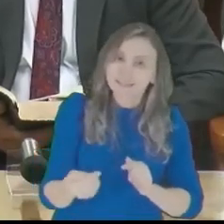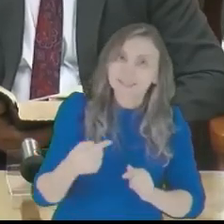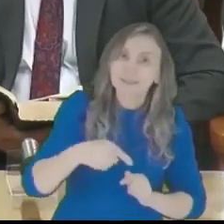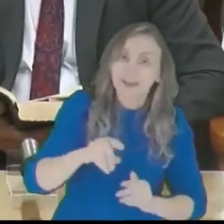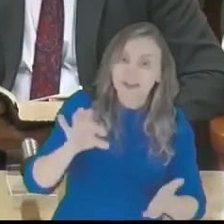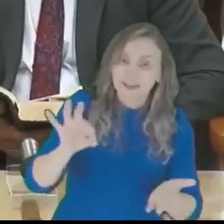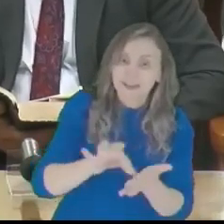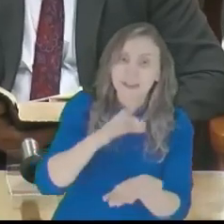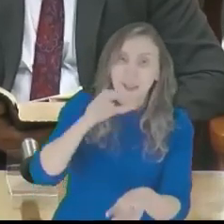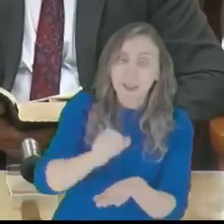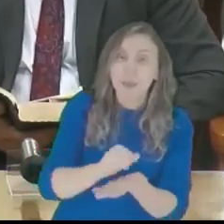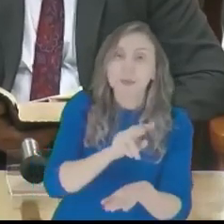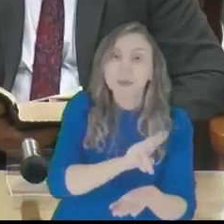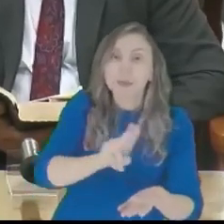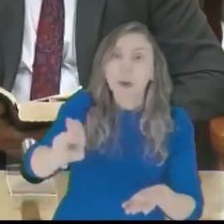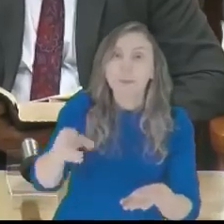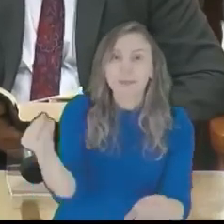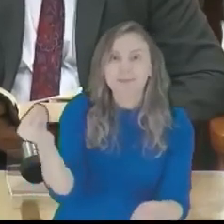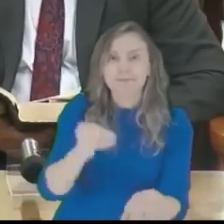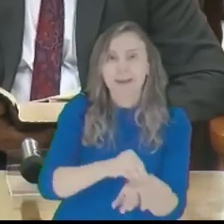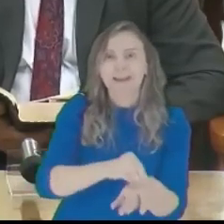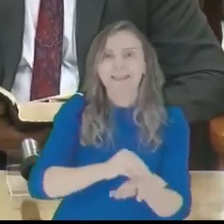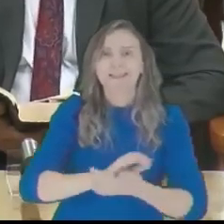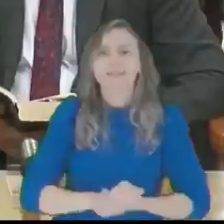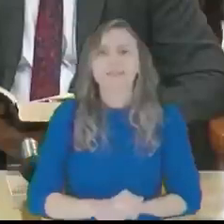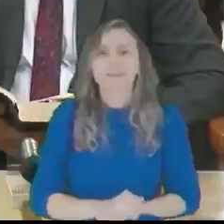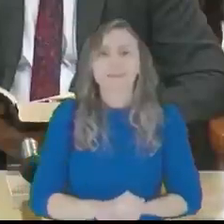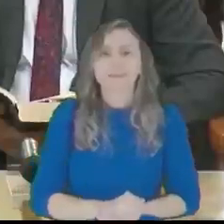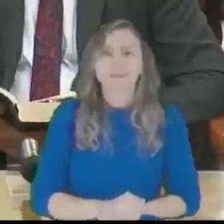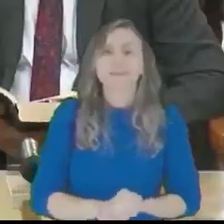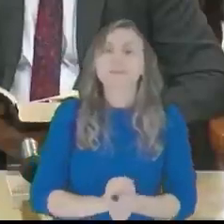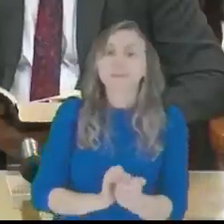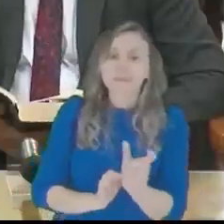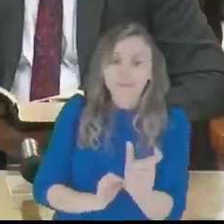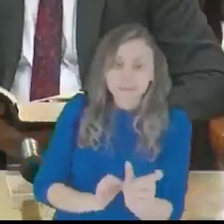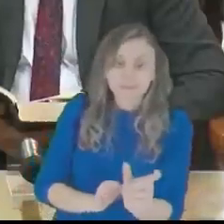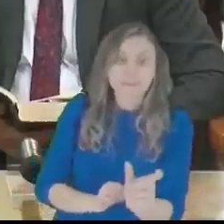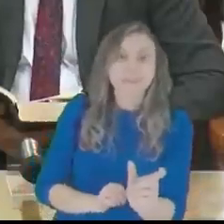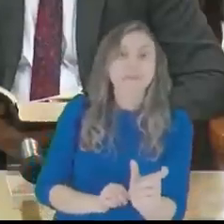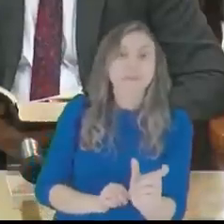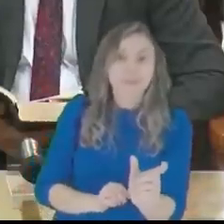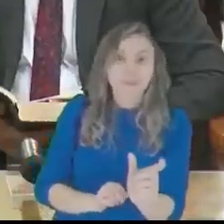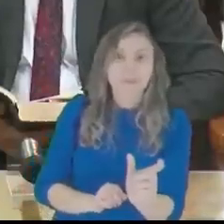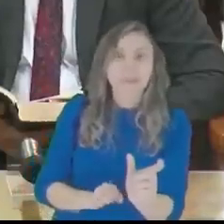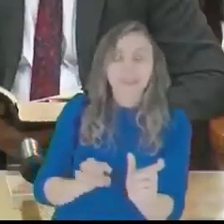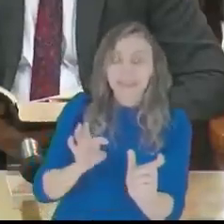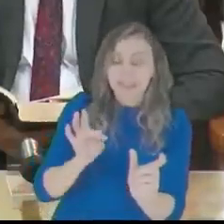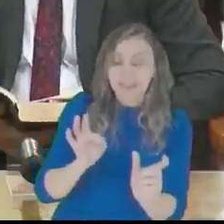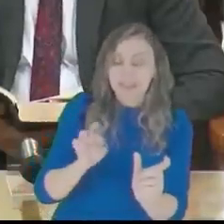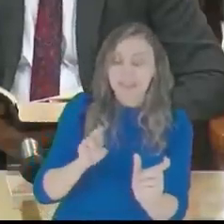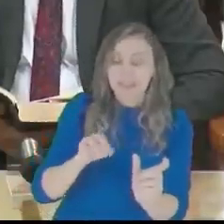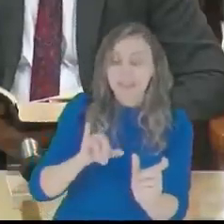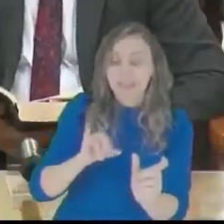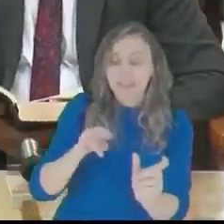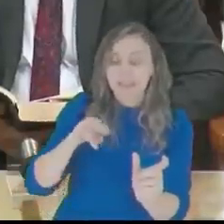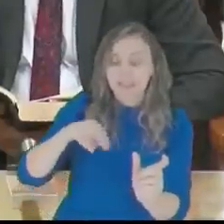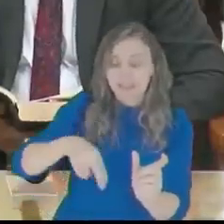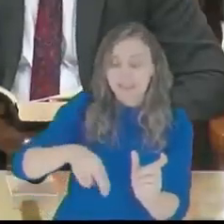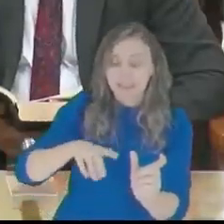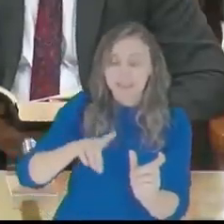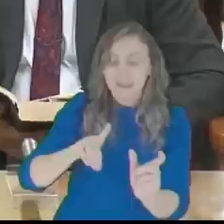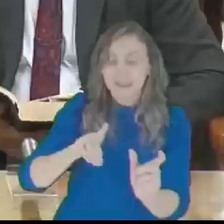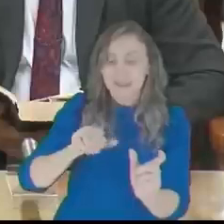a eternidade. Agora, a nomenclatura Trindade surgiu depois.